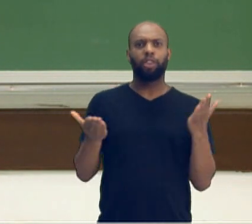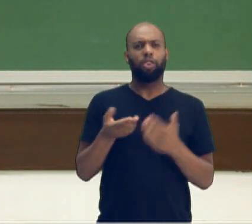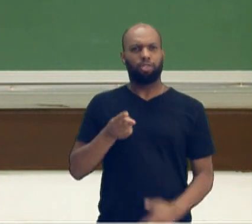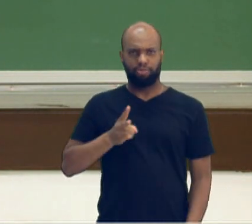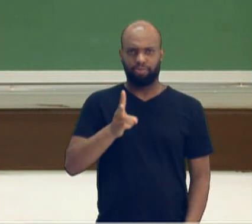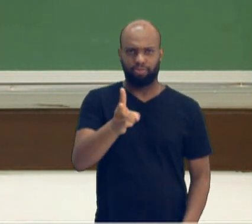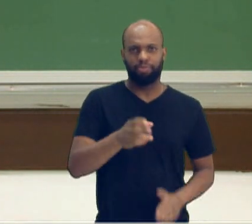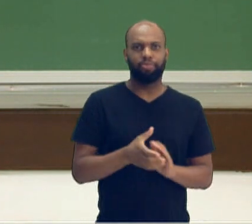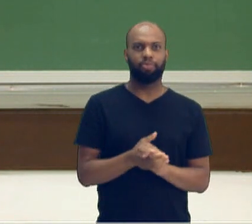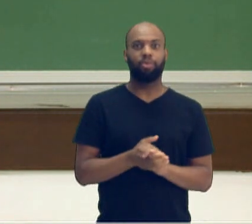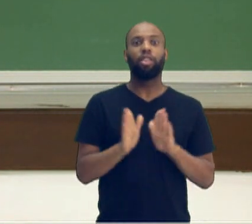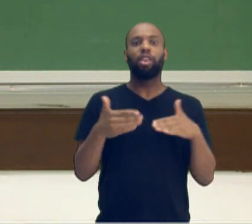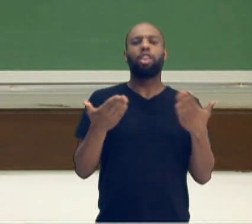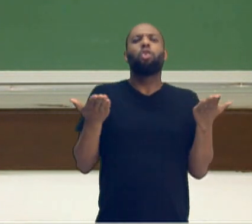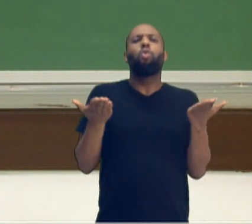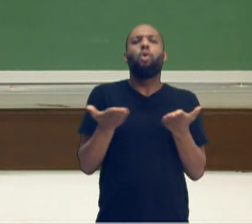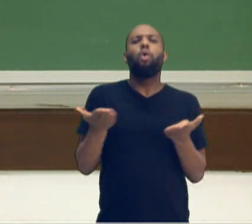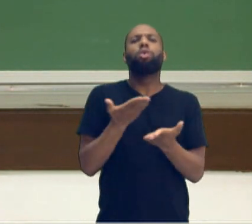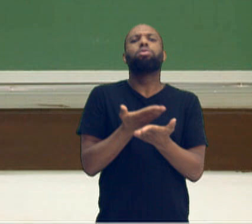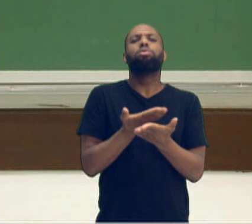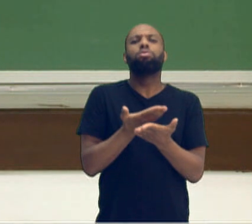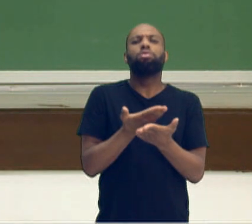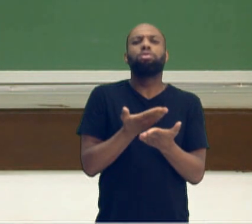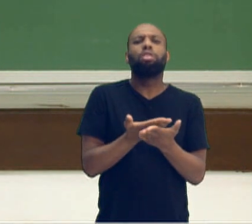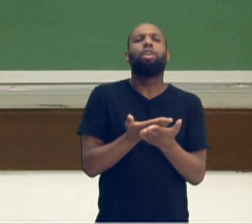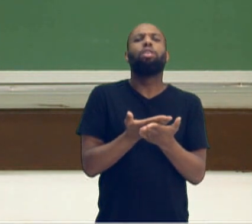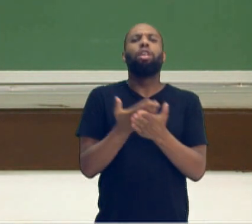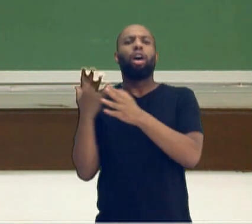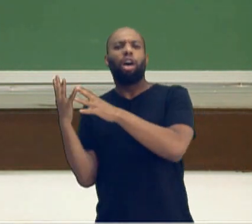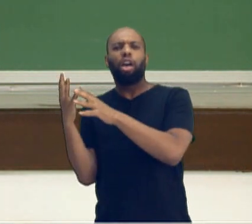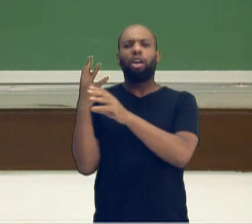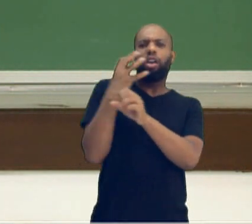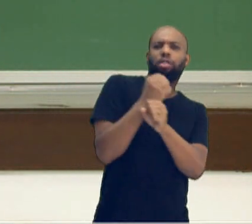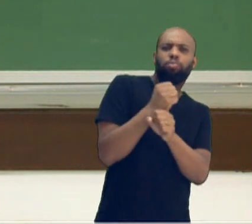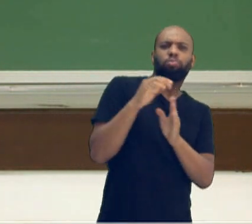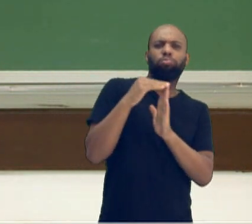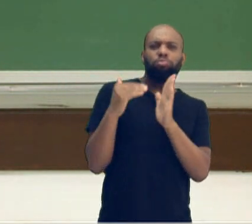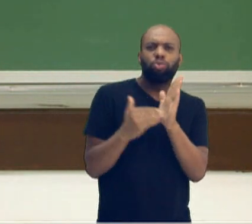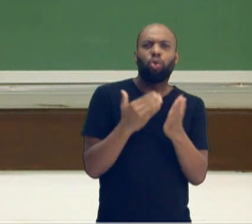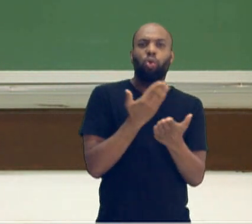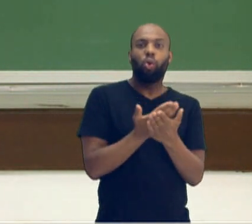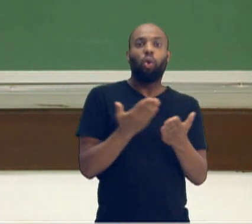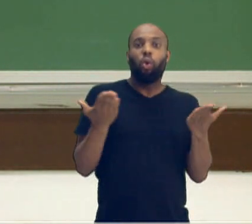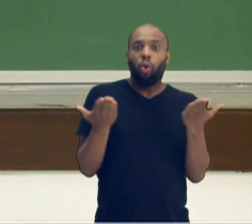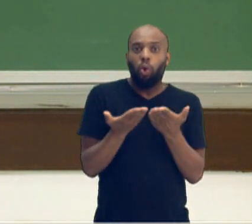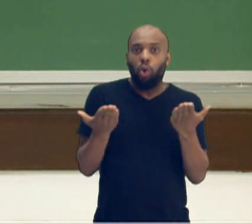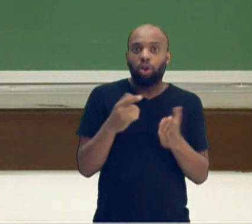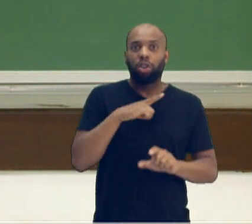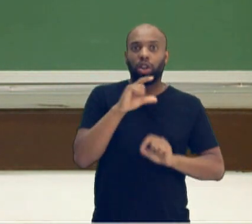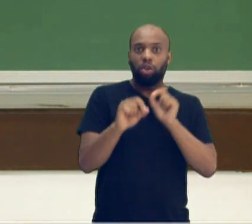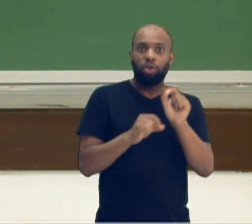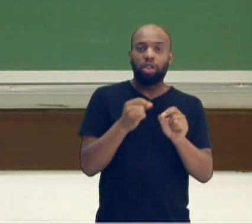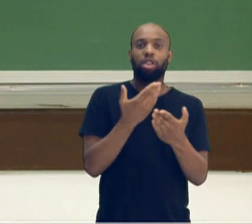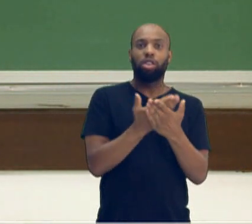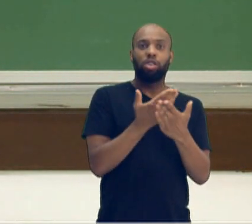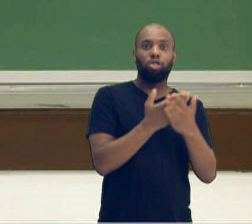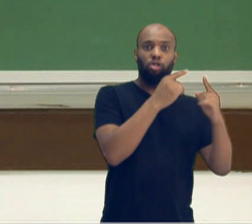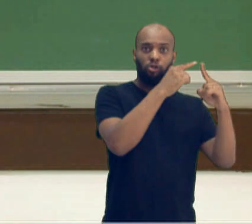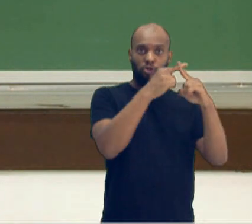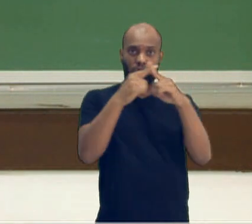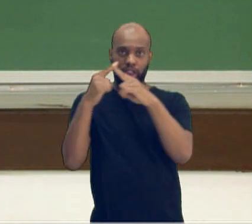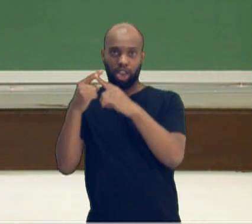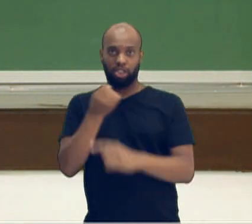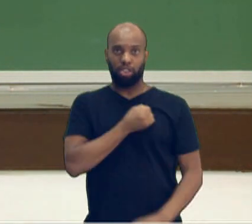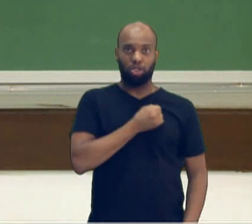aqui. Nessa aula, então, resumindo tudo que a gente viu a parte de multiplicação de